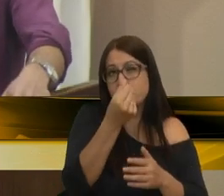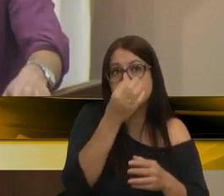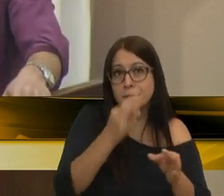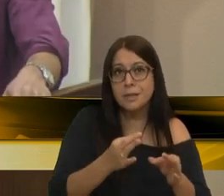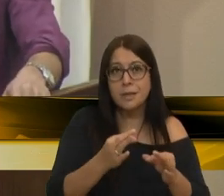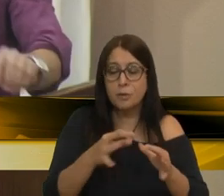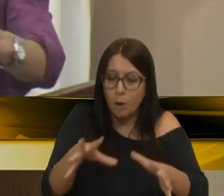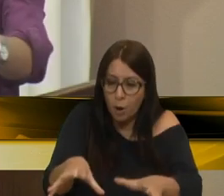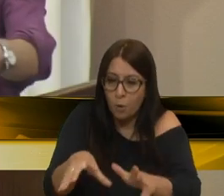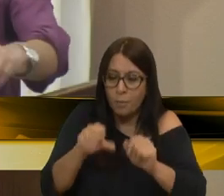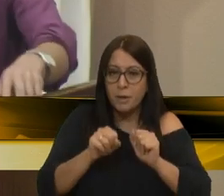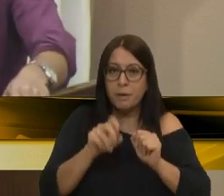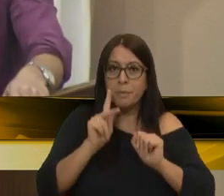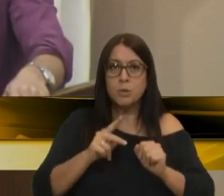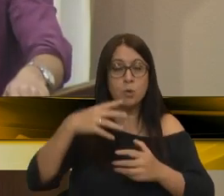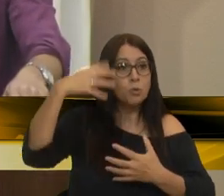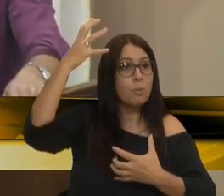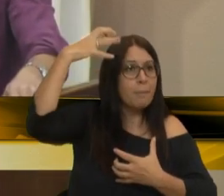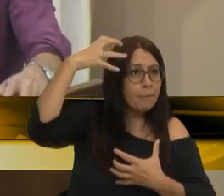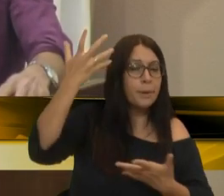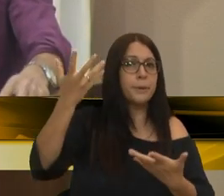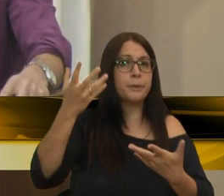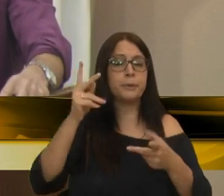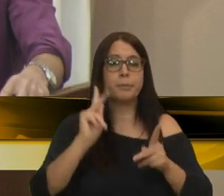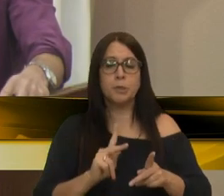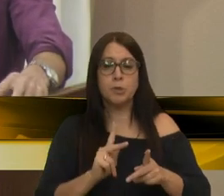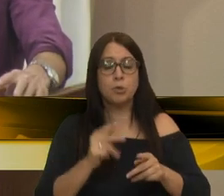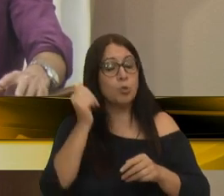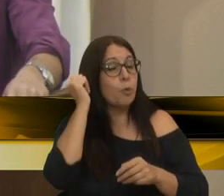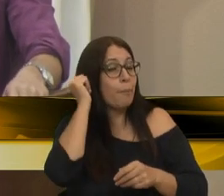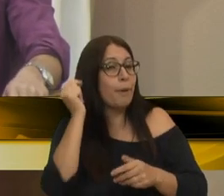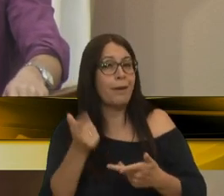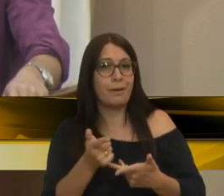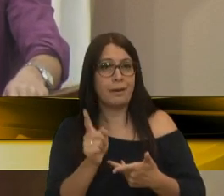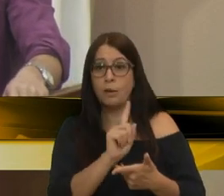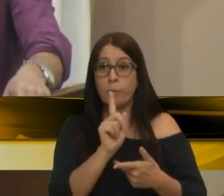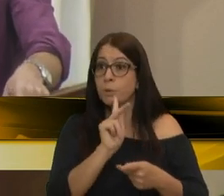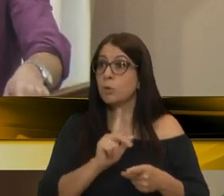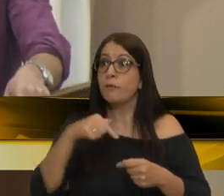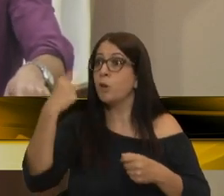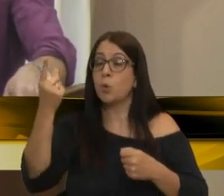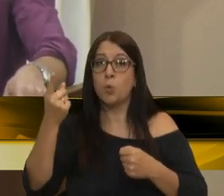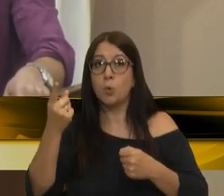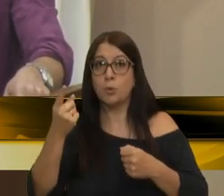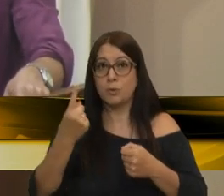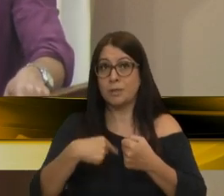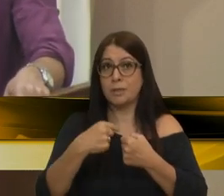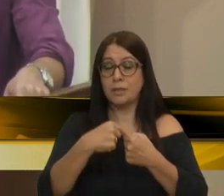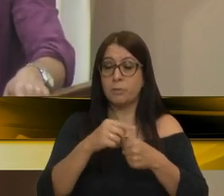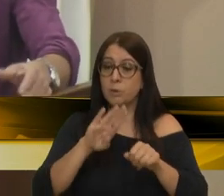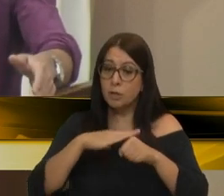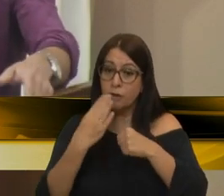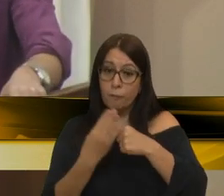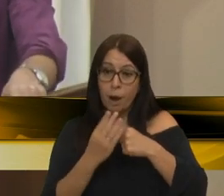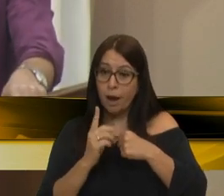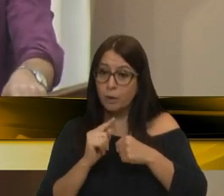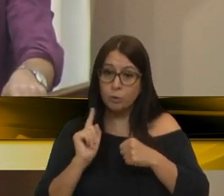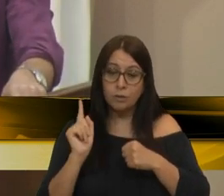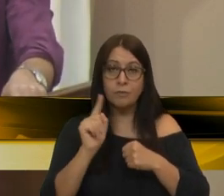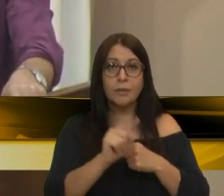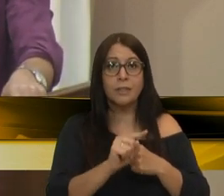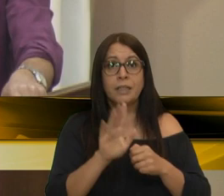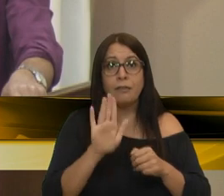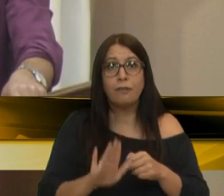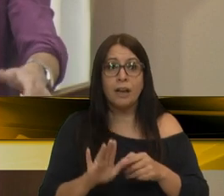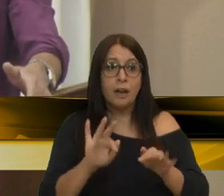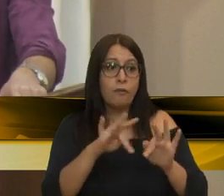acolhimento, para as pessoas poderem tomar seu banho, para a pessoa poder pousar ali. Não só para quem vem de fora, para quem vem dos bairros, que tem que ficar com